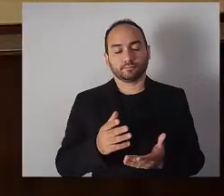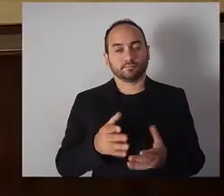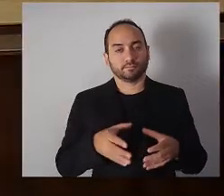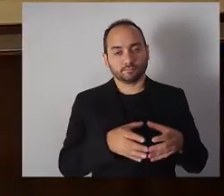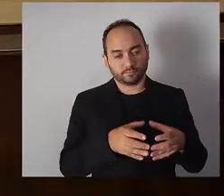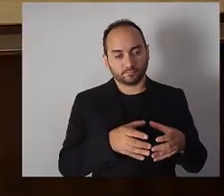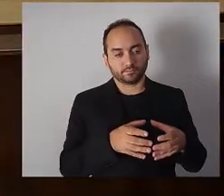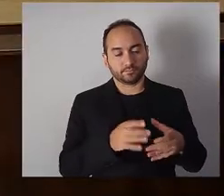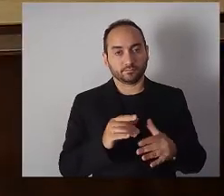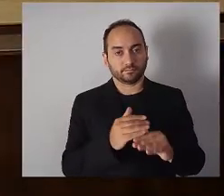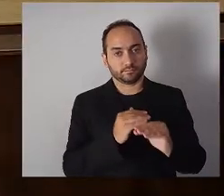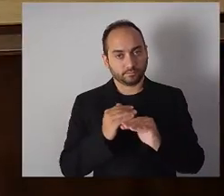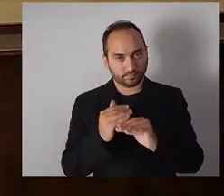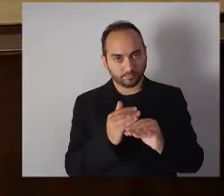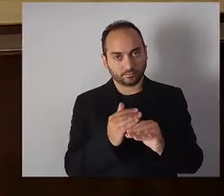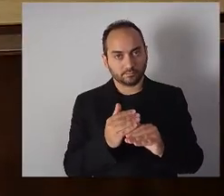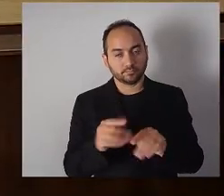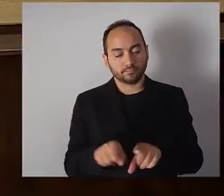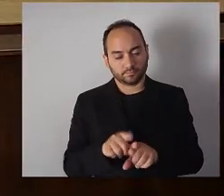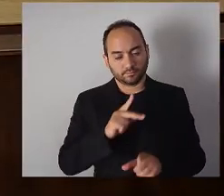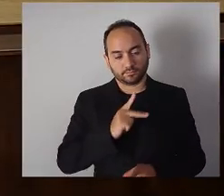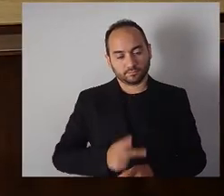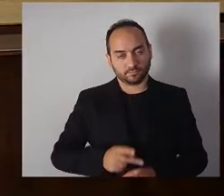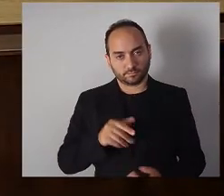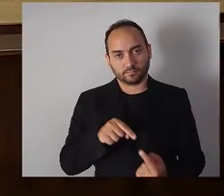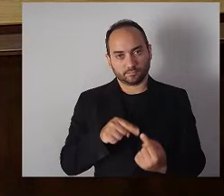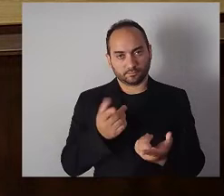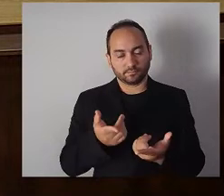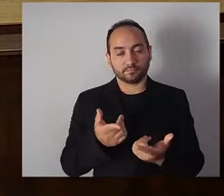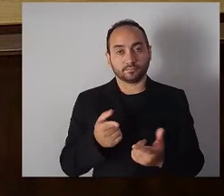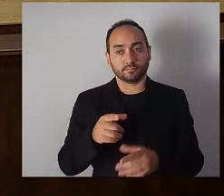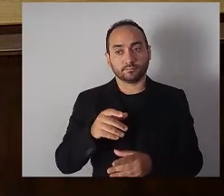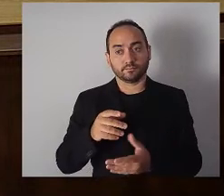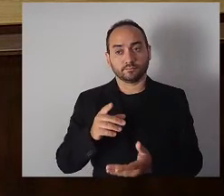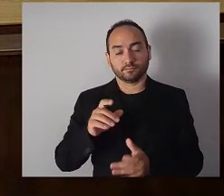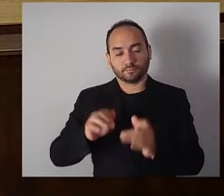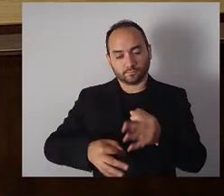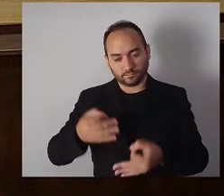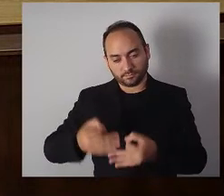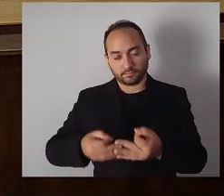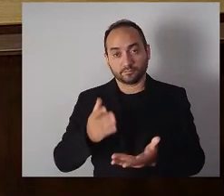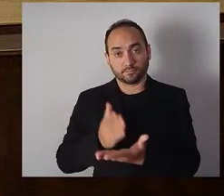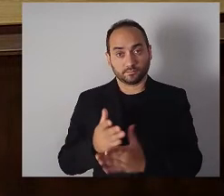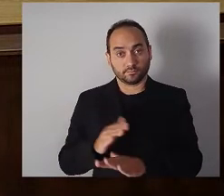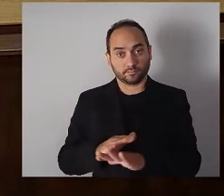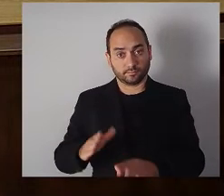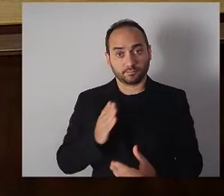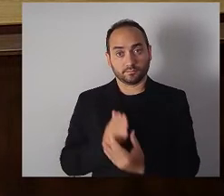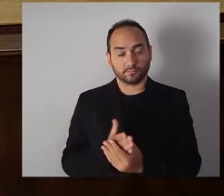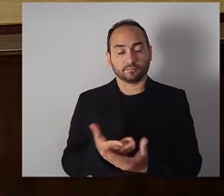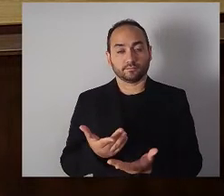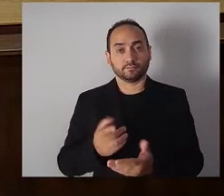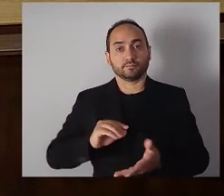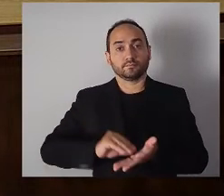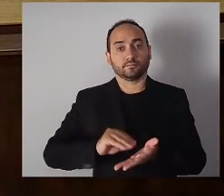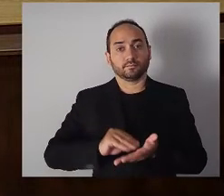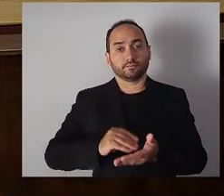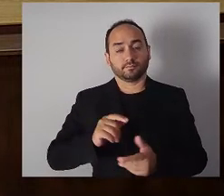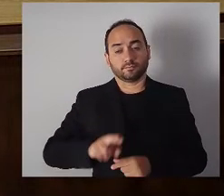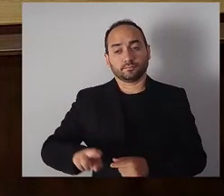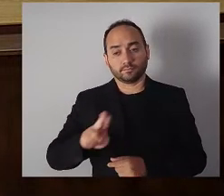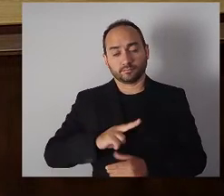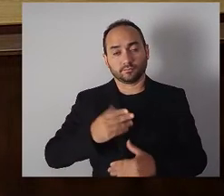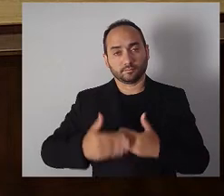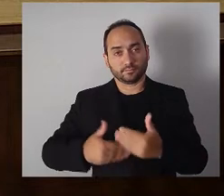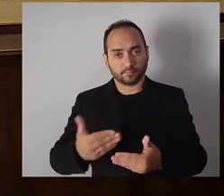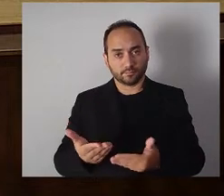unanimidade de voto, com o voto também da presidência, julgou extinto o processo sem resolução de mérito, por falta de utilidade do processo,